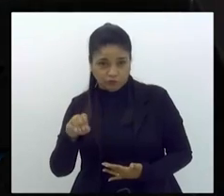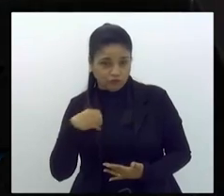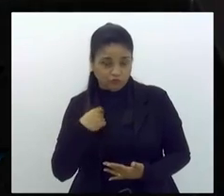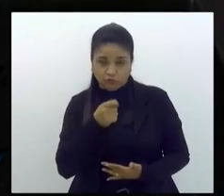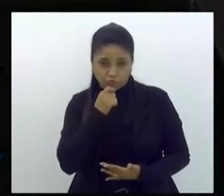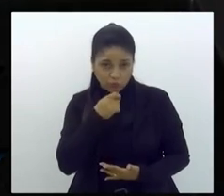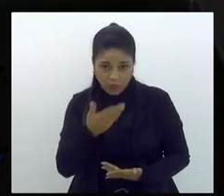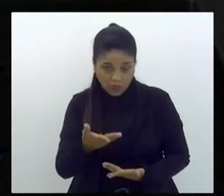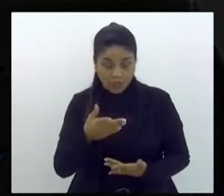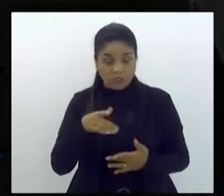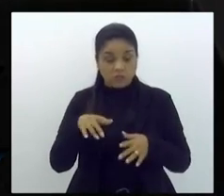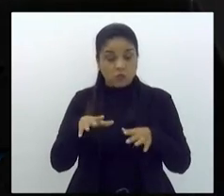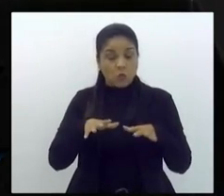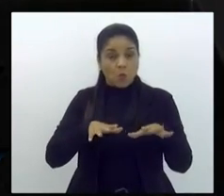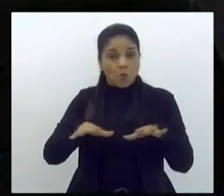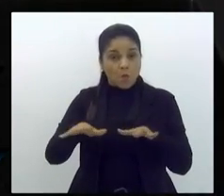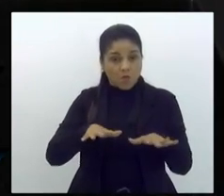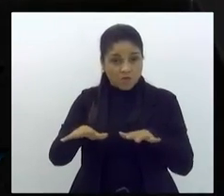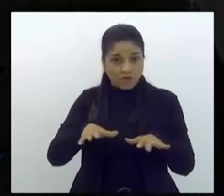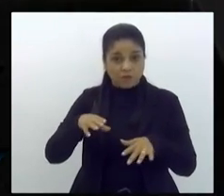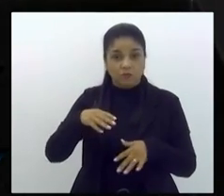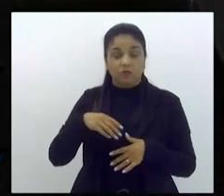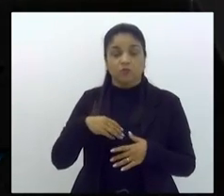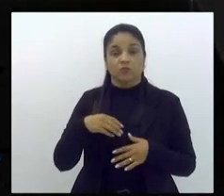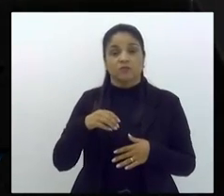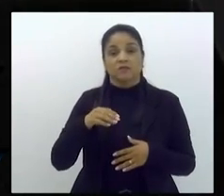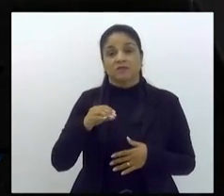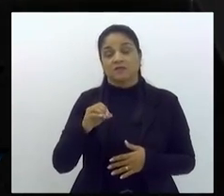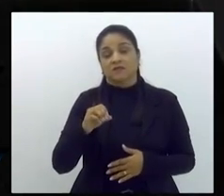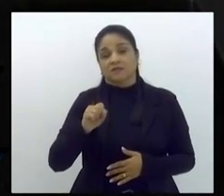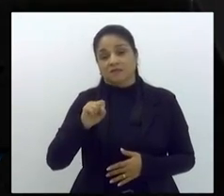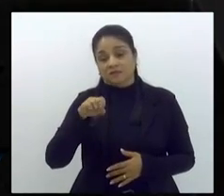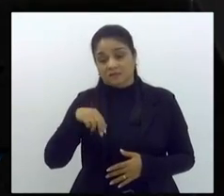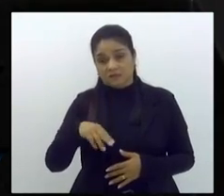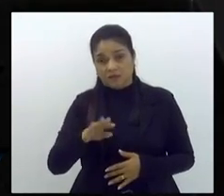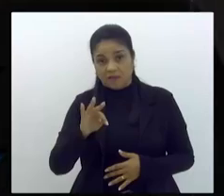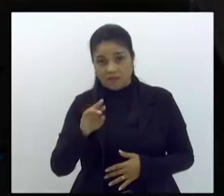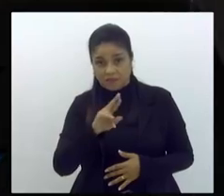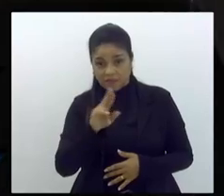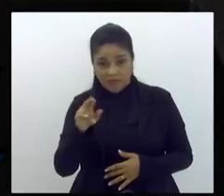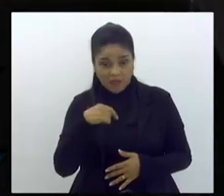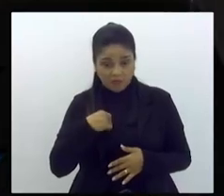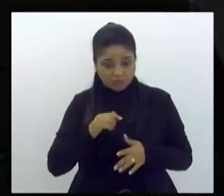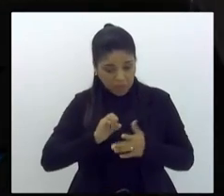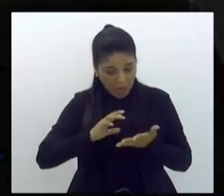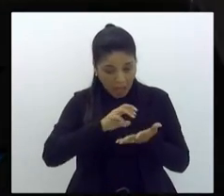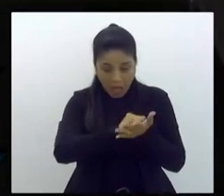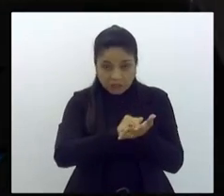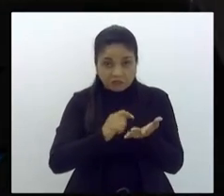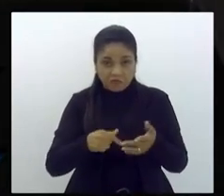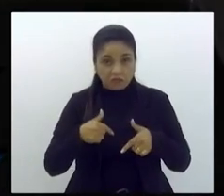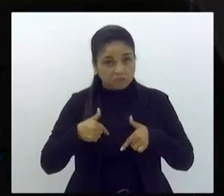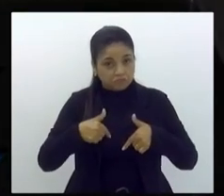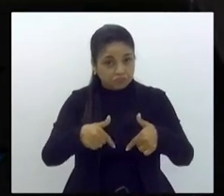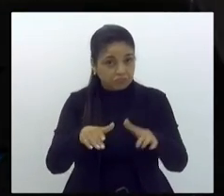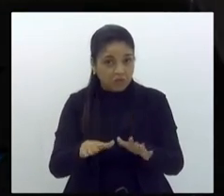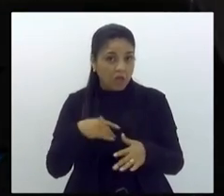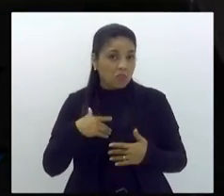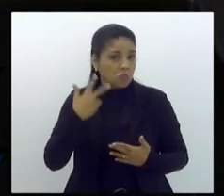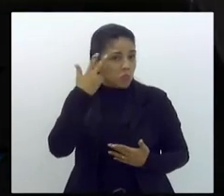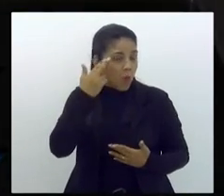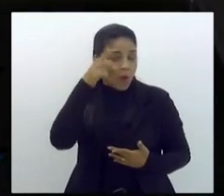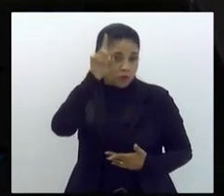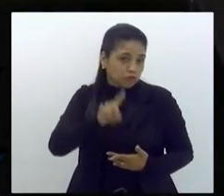Terra estivesse ali organizado fazendo uma atividade ele teria total direito de fazê-la é